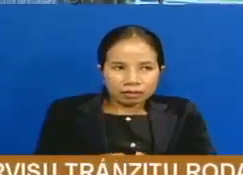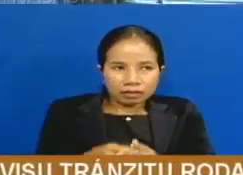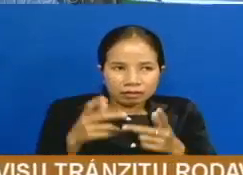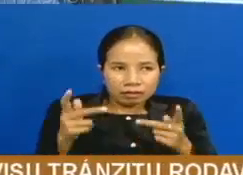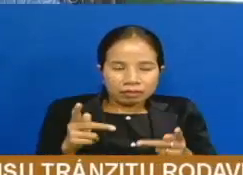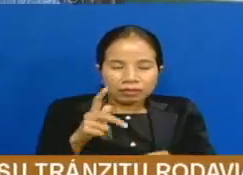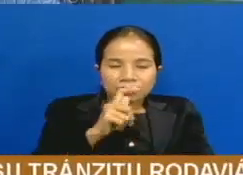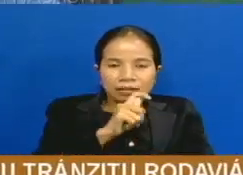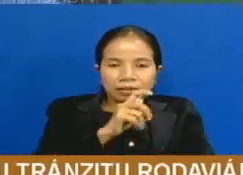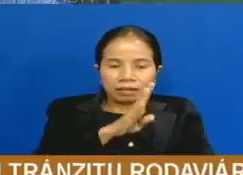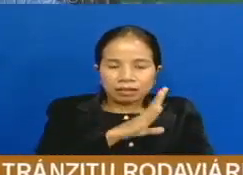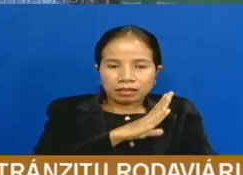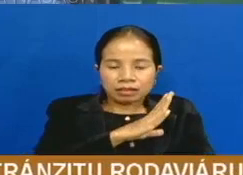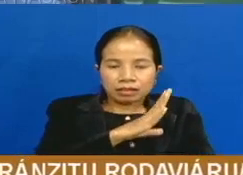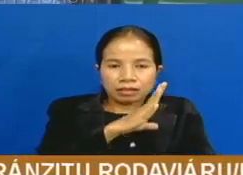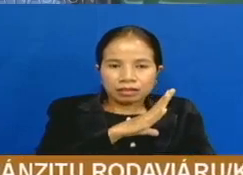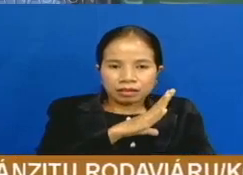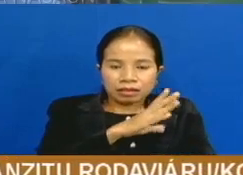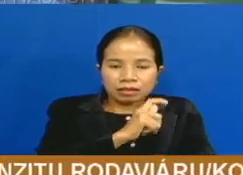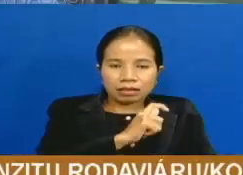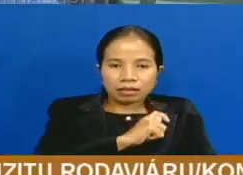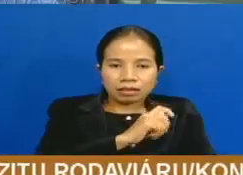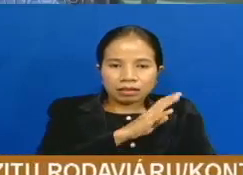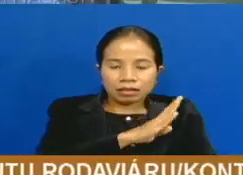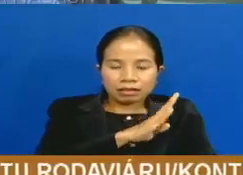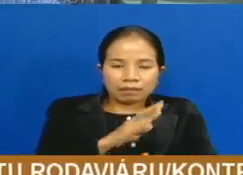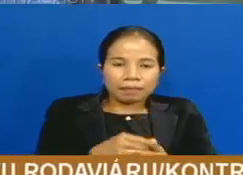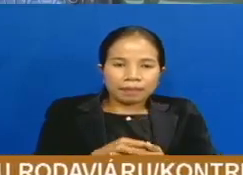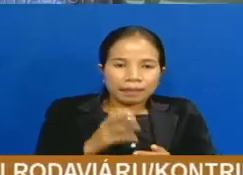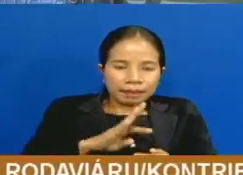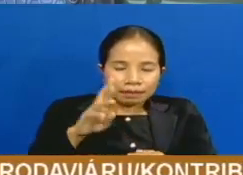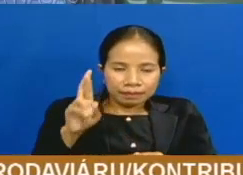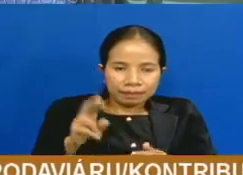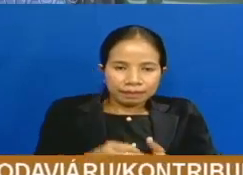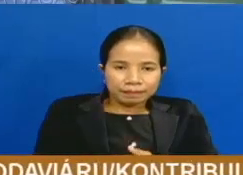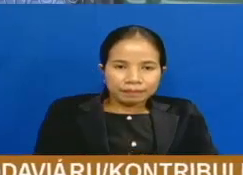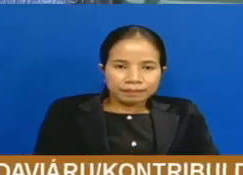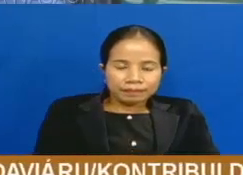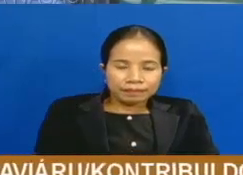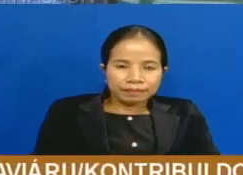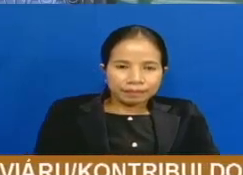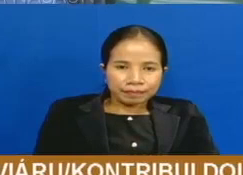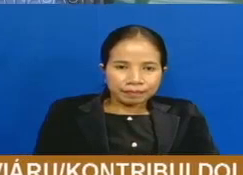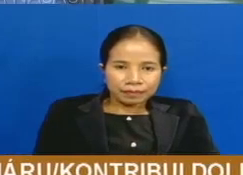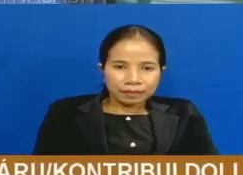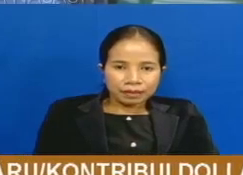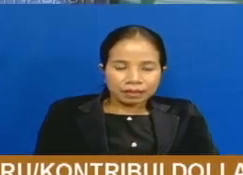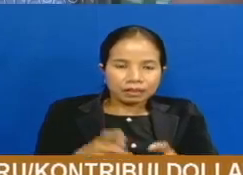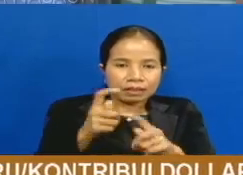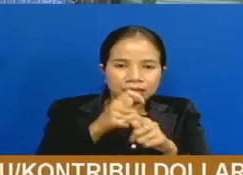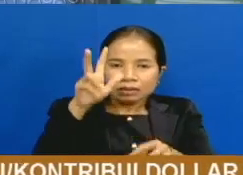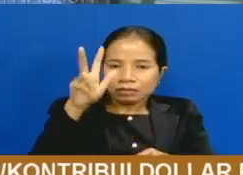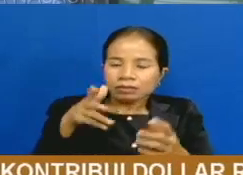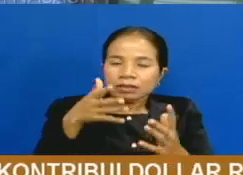usibe Becora niane tamba ba ja be distritu tolune